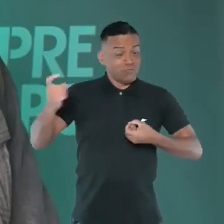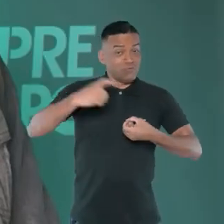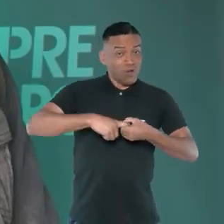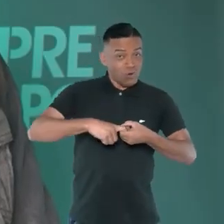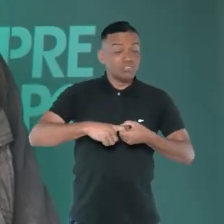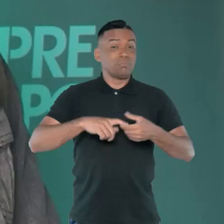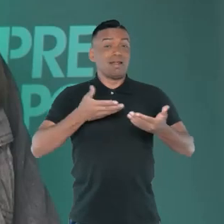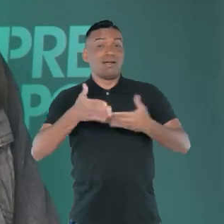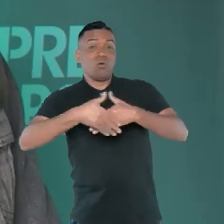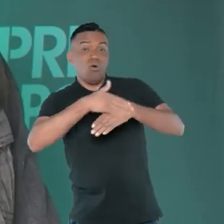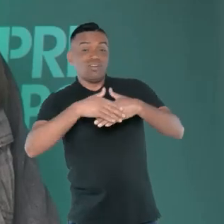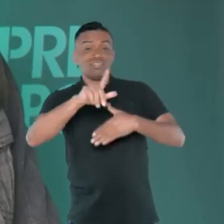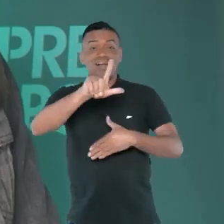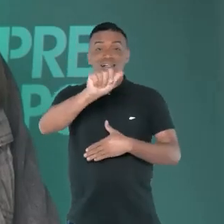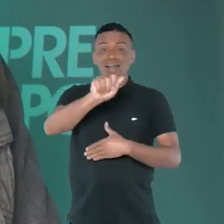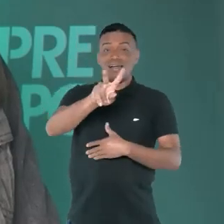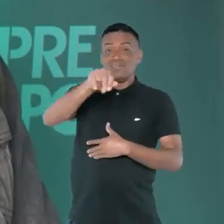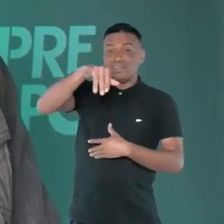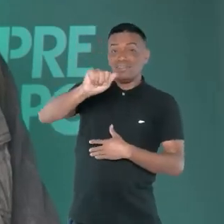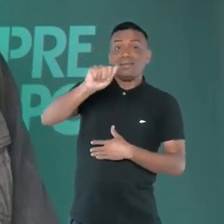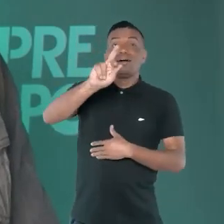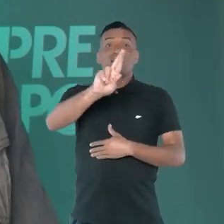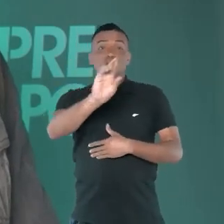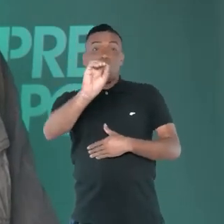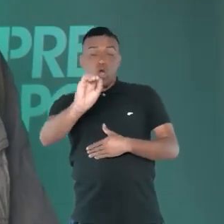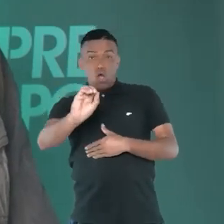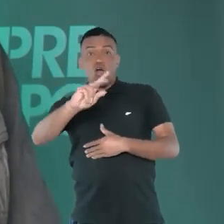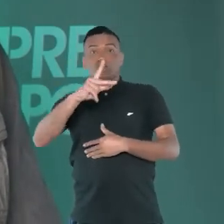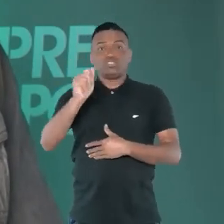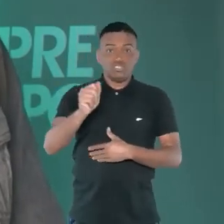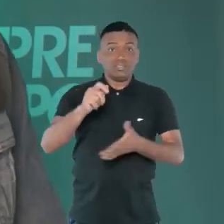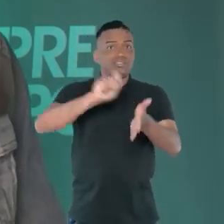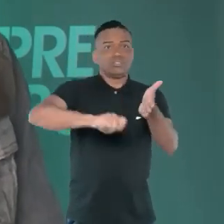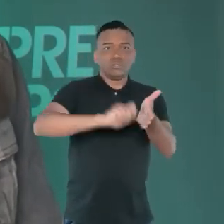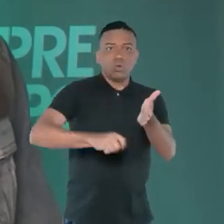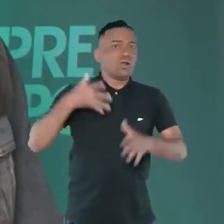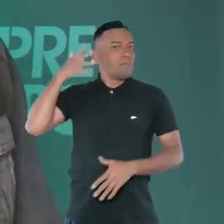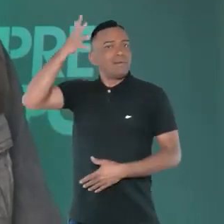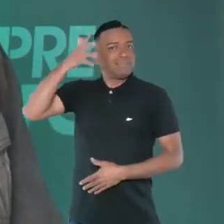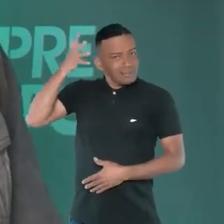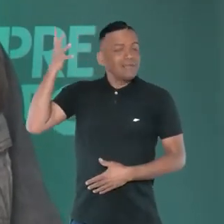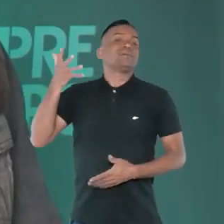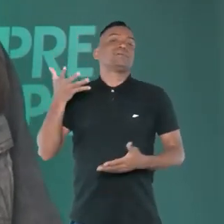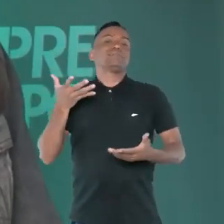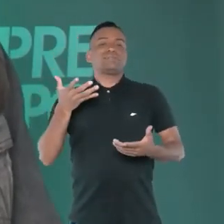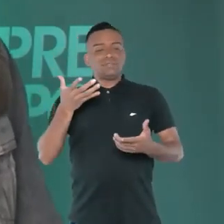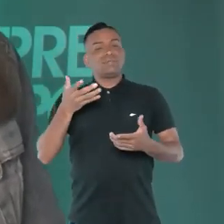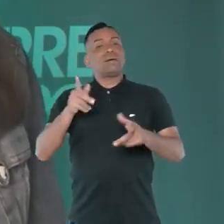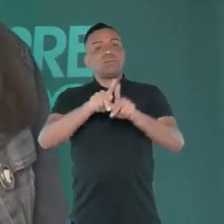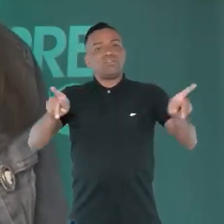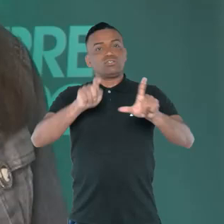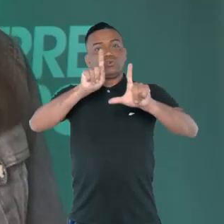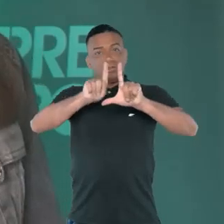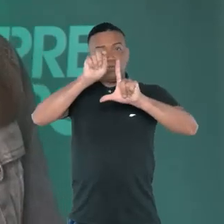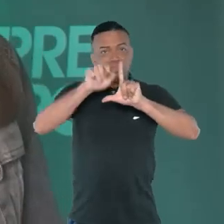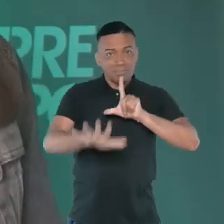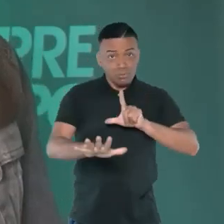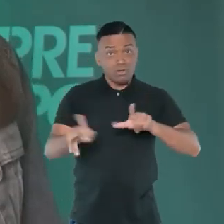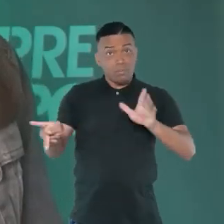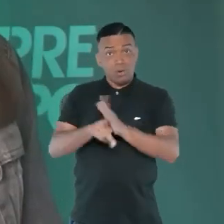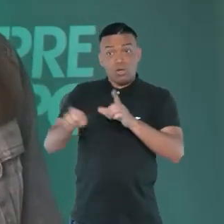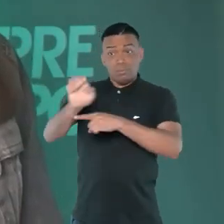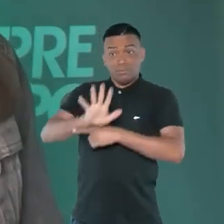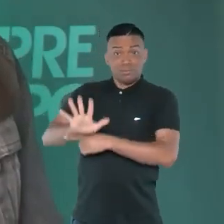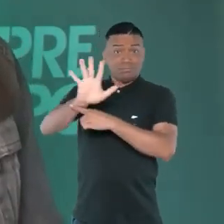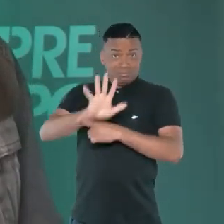Agora sim, a gente volta para conversar com a Lavínia Rocha, que é escritora, palestrante, professora e